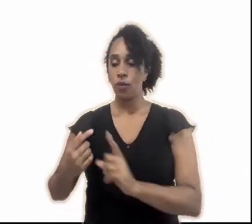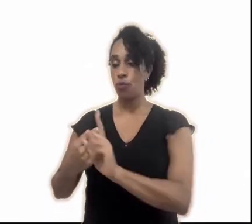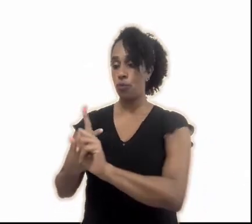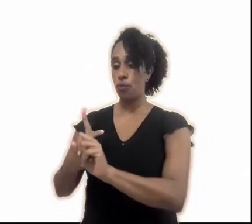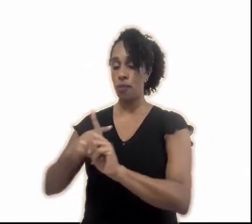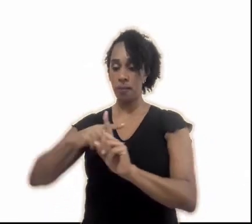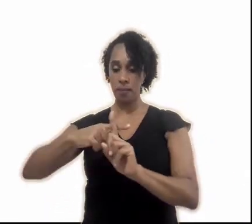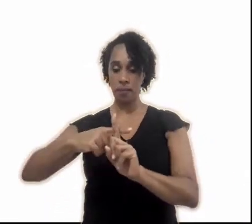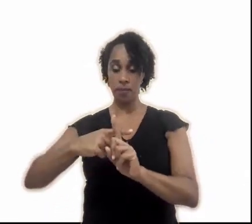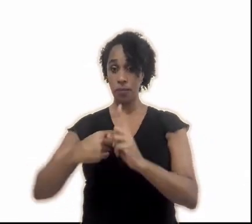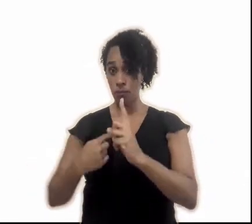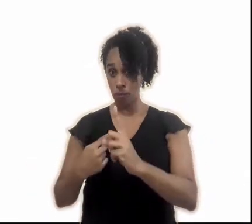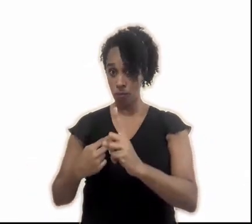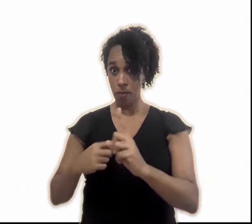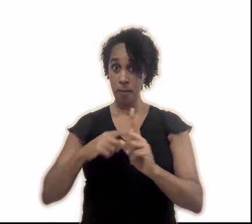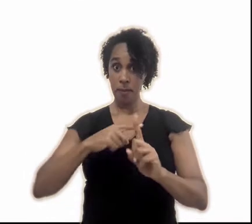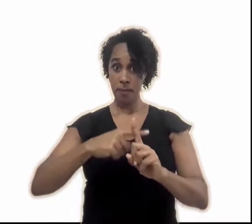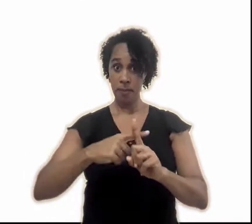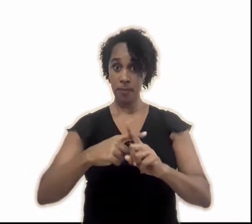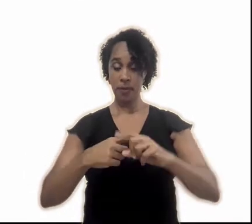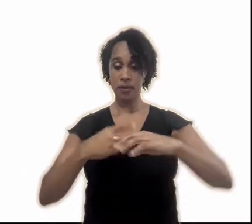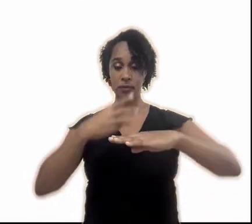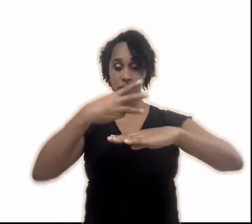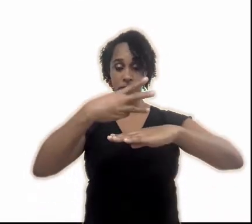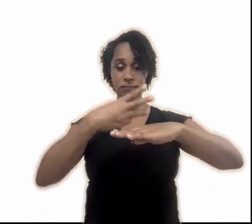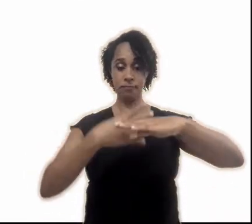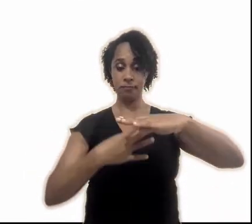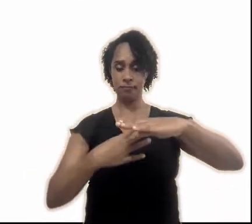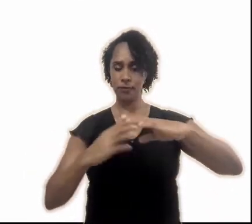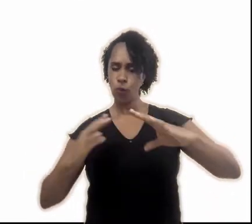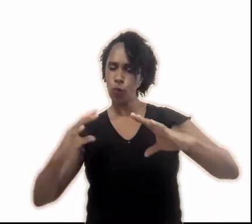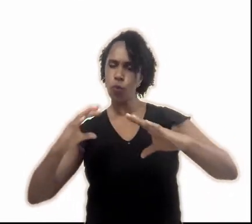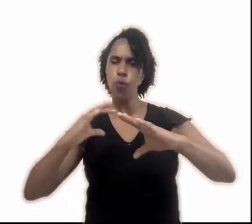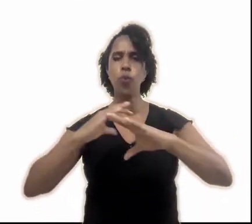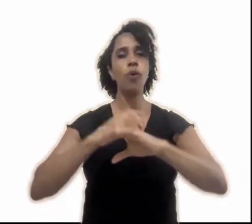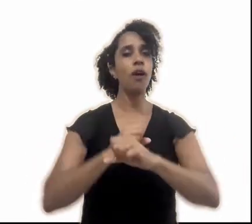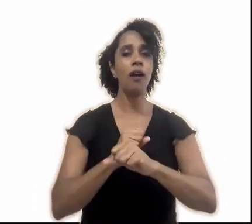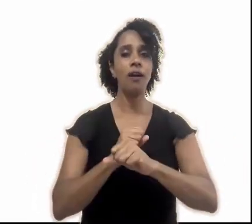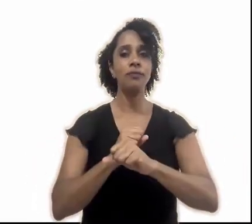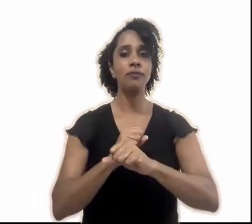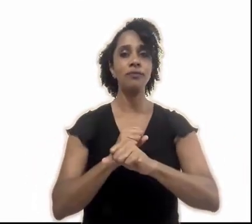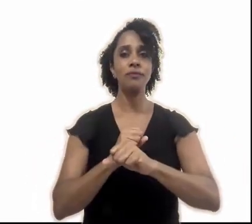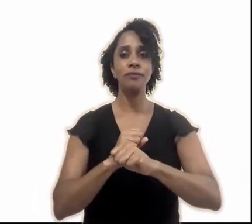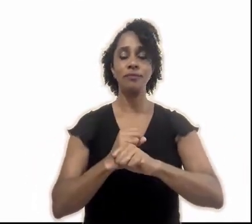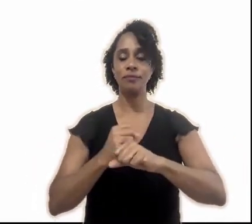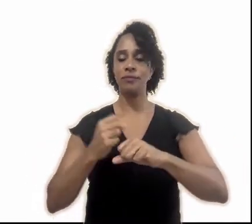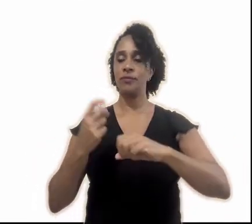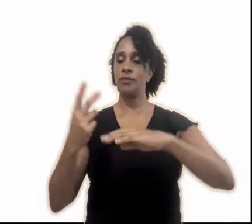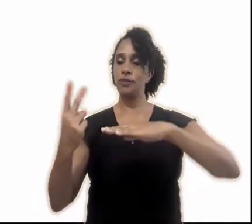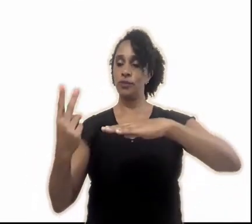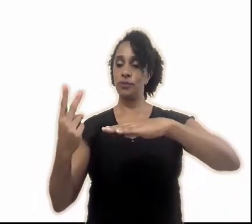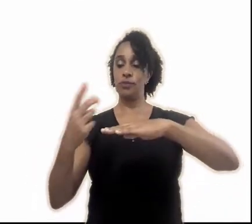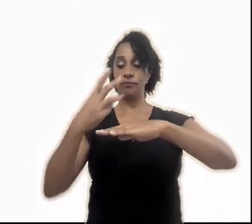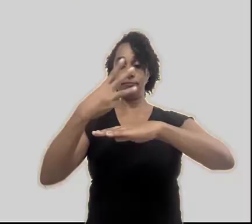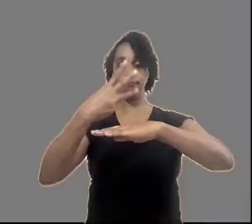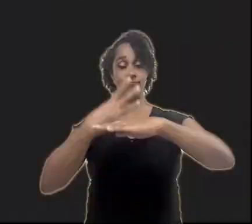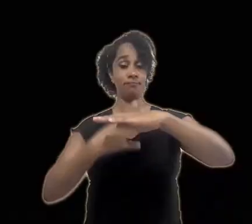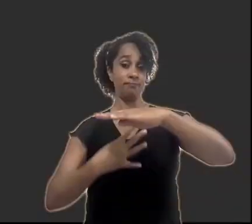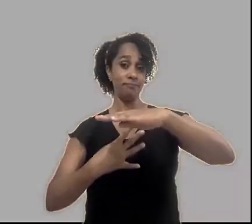1 mais 3 quartos. Isso é igual a 2 inteiros mais 3 quartos.